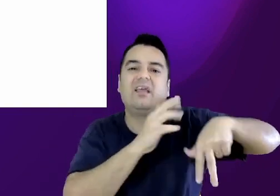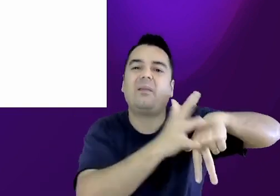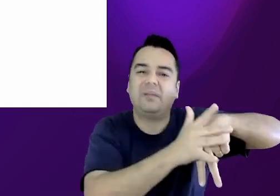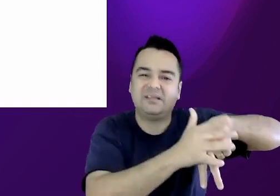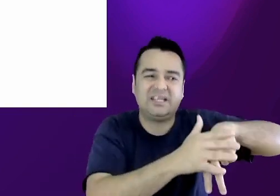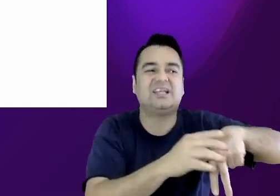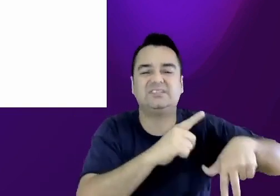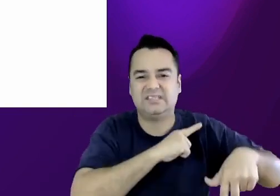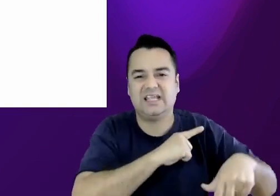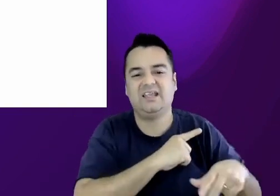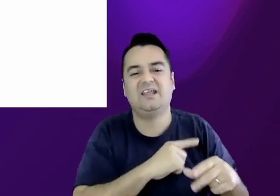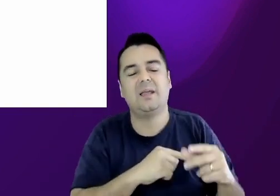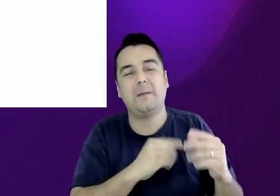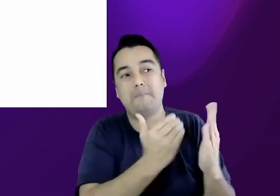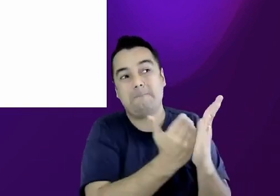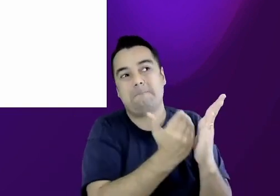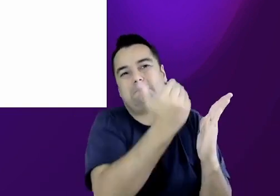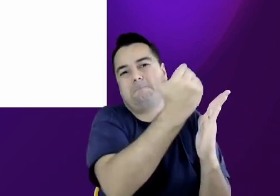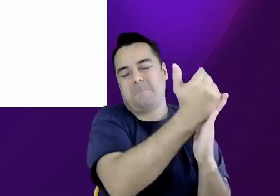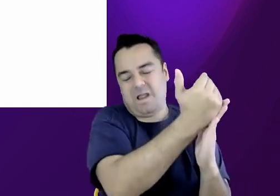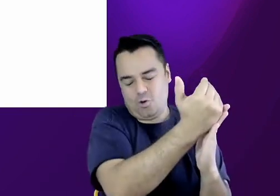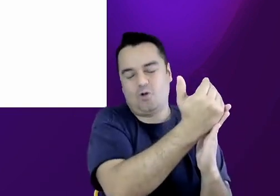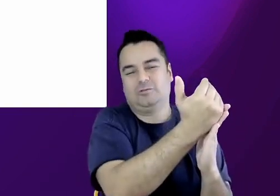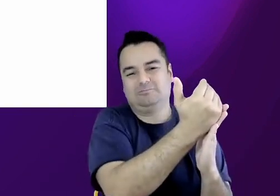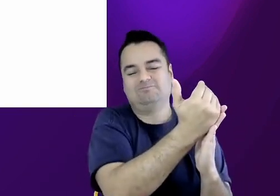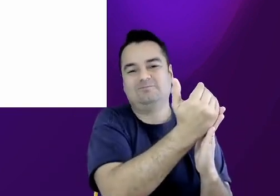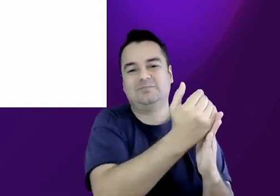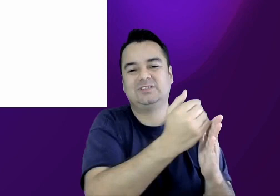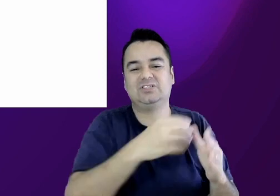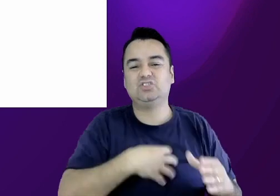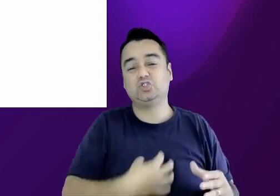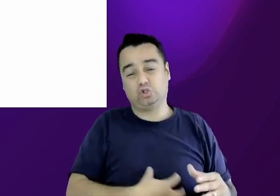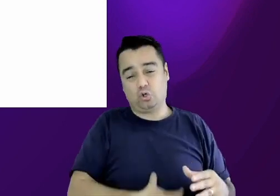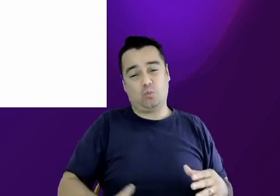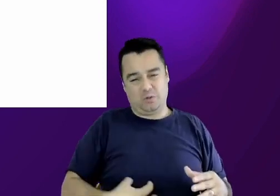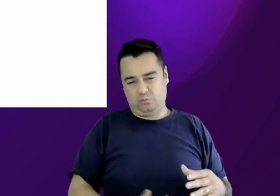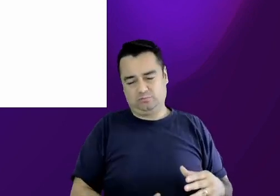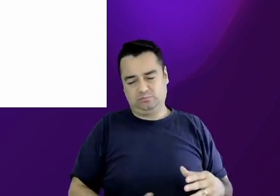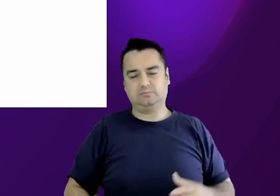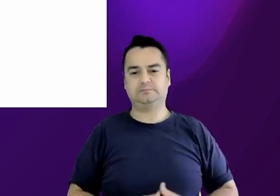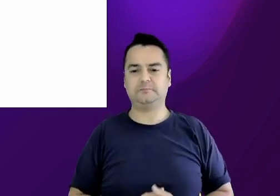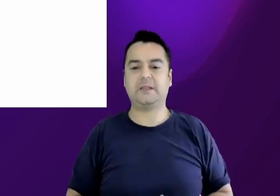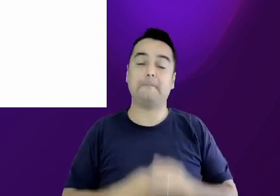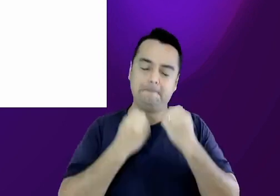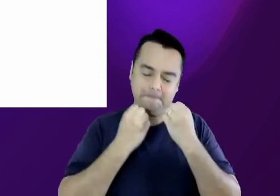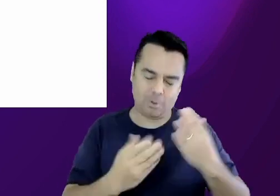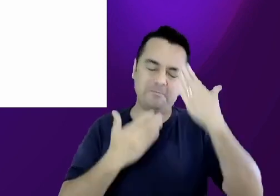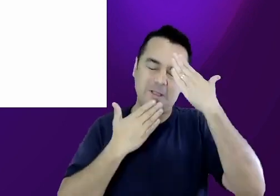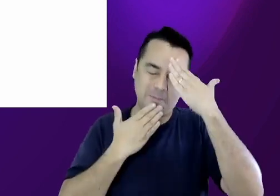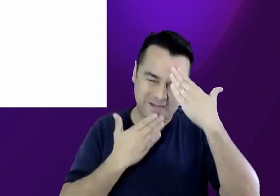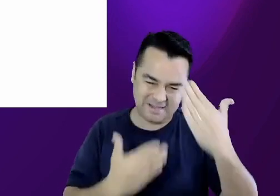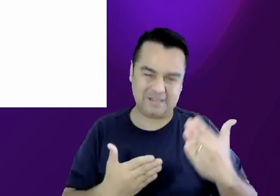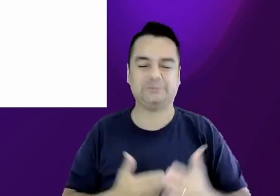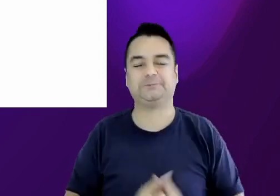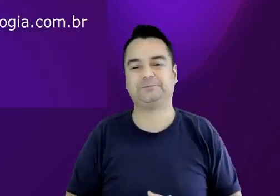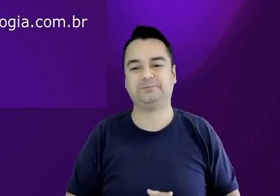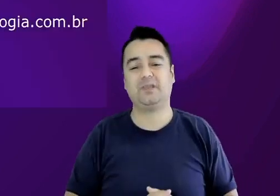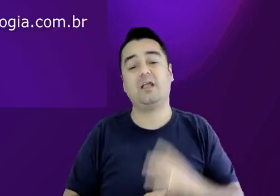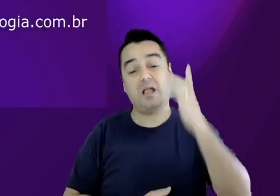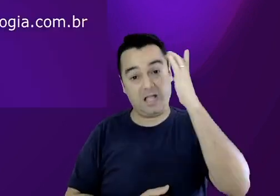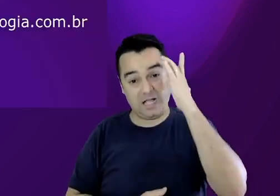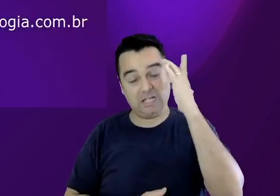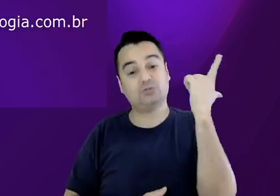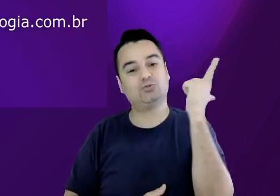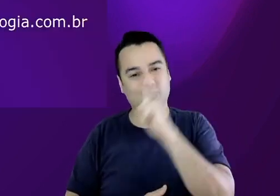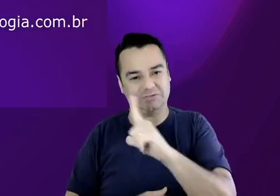HER2 do que os pacientes de estômago. Bom, pessoal, agradeço. Acho que consegui cumprir